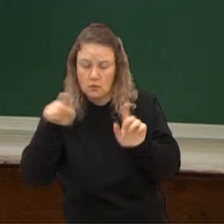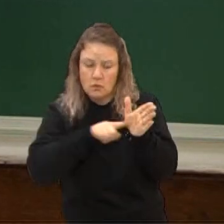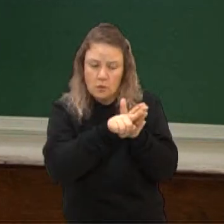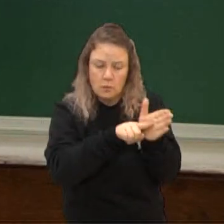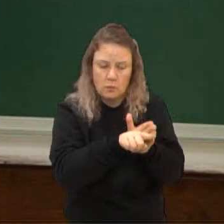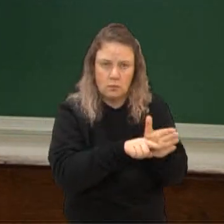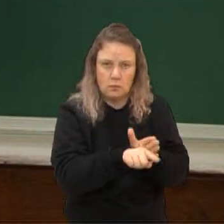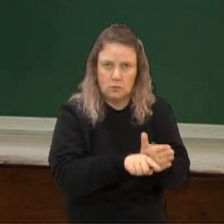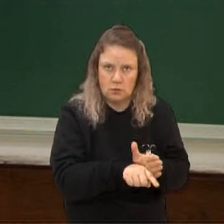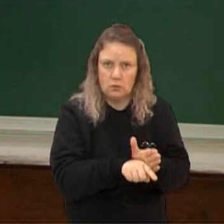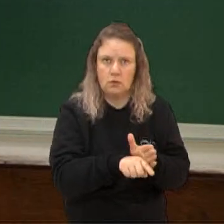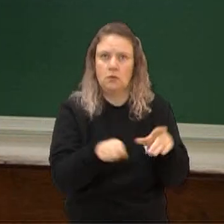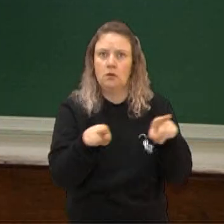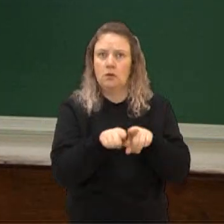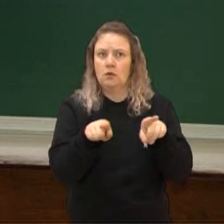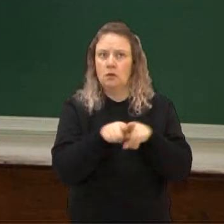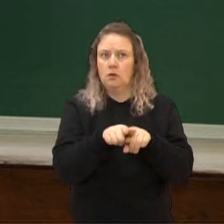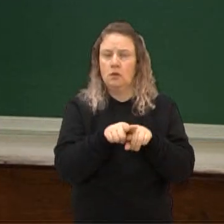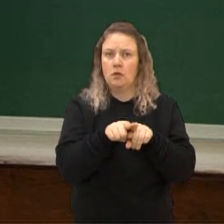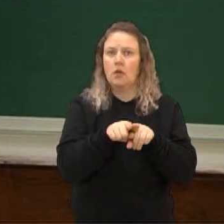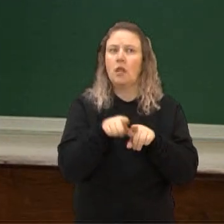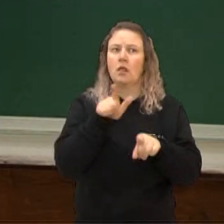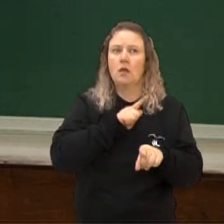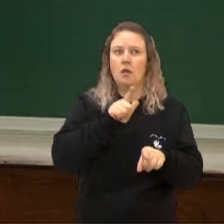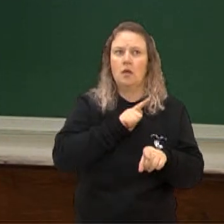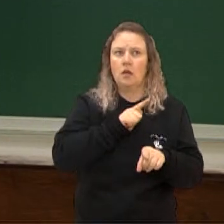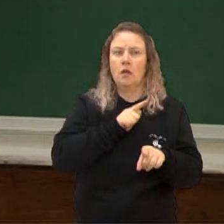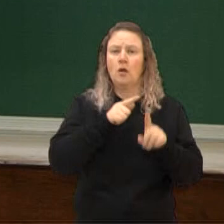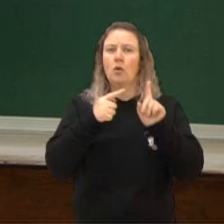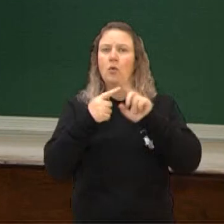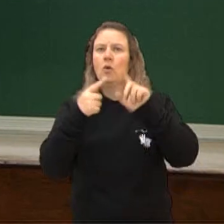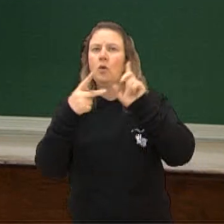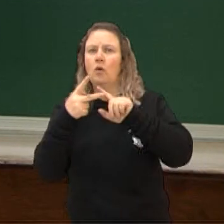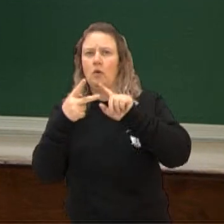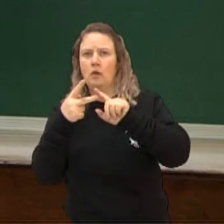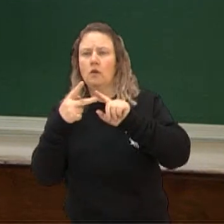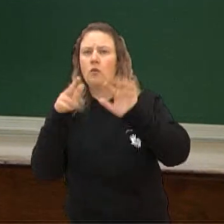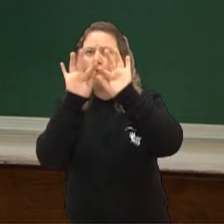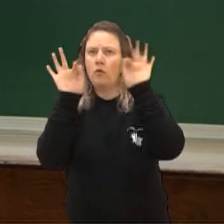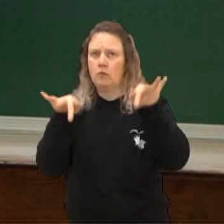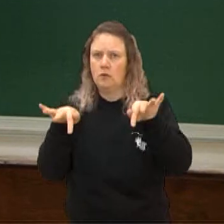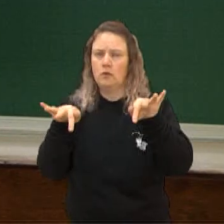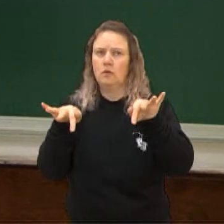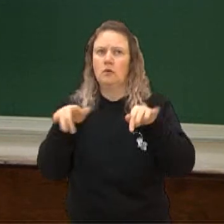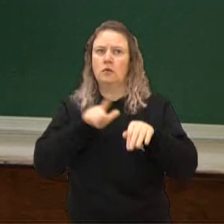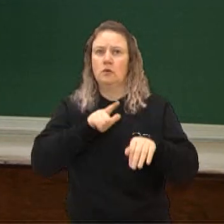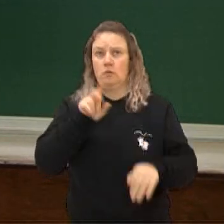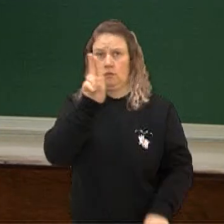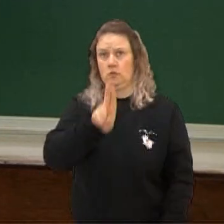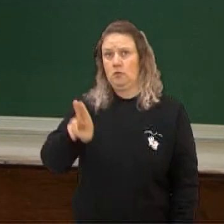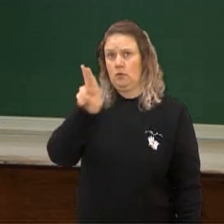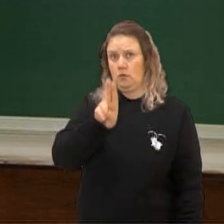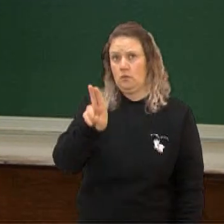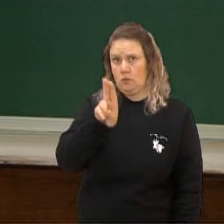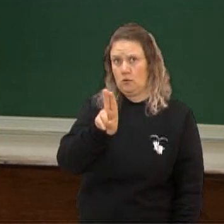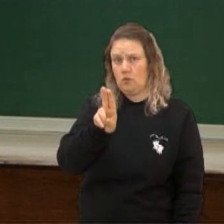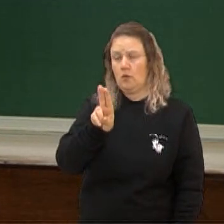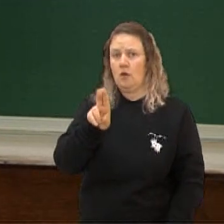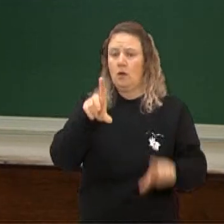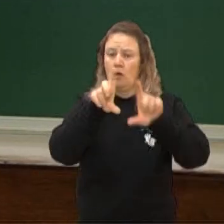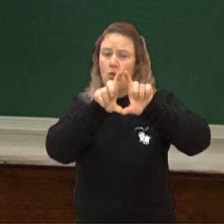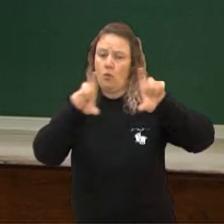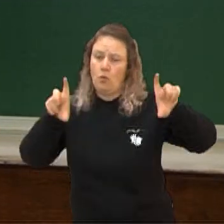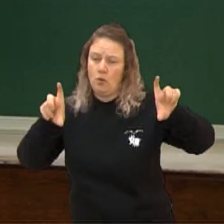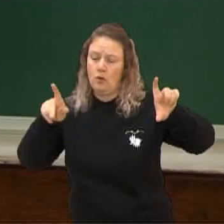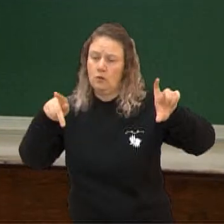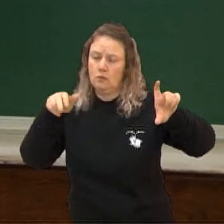para diagonais, paralelepípedo e diagonal do cubo. Vocês vão ver que na dedução, na verdade, você usa o puro Pitágoras, né?